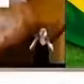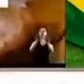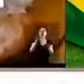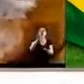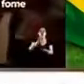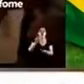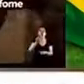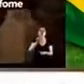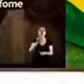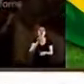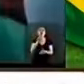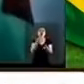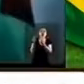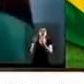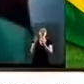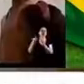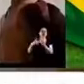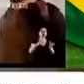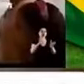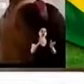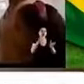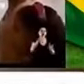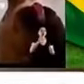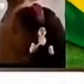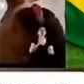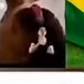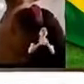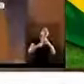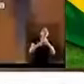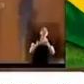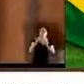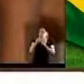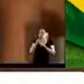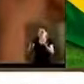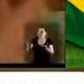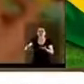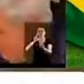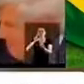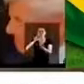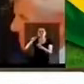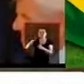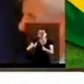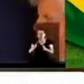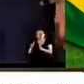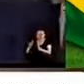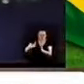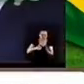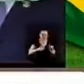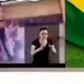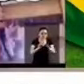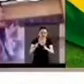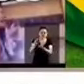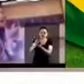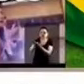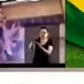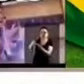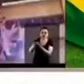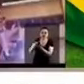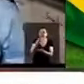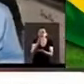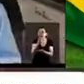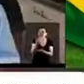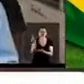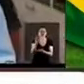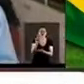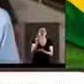sede, comida para quem tem fome e renda para quem vivia na pobreza. Um trabalho honesto, estamos mostrando que dá